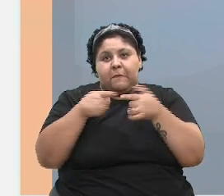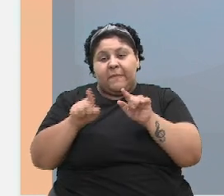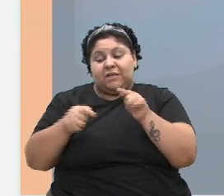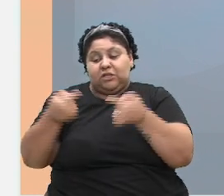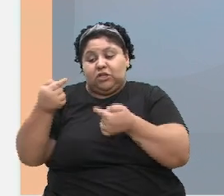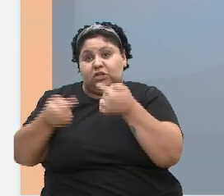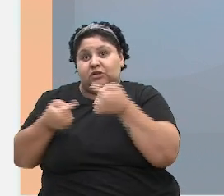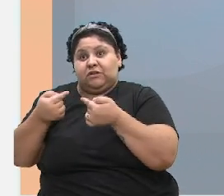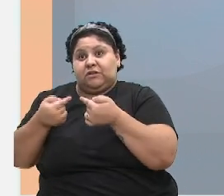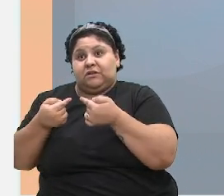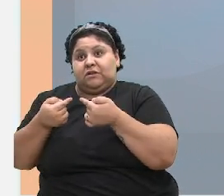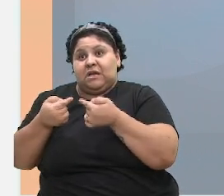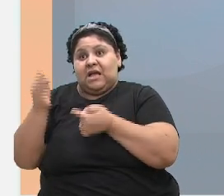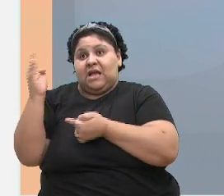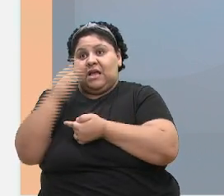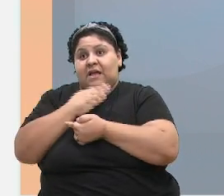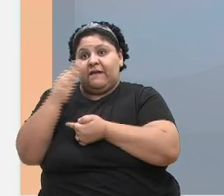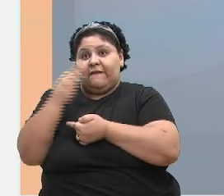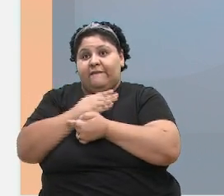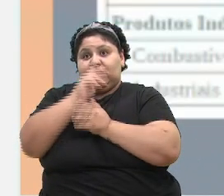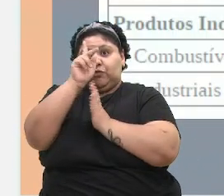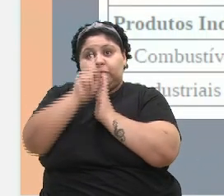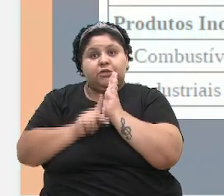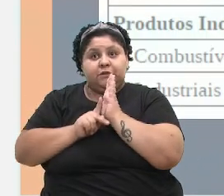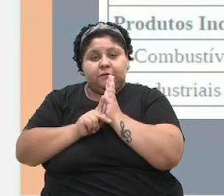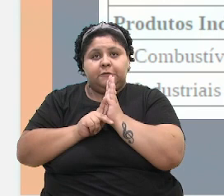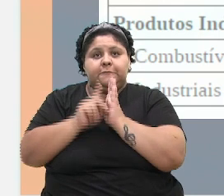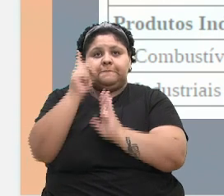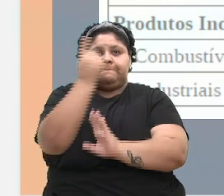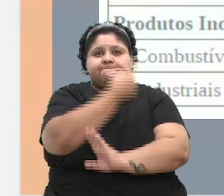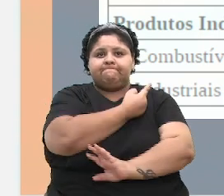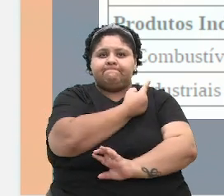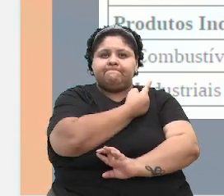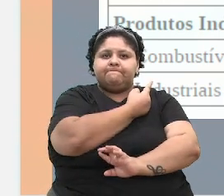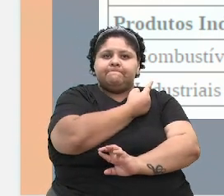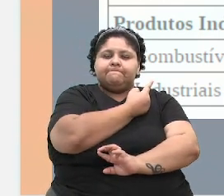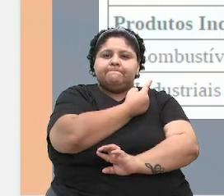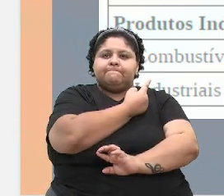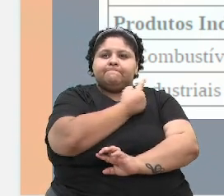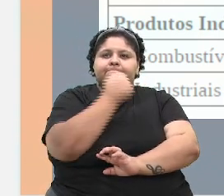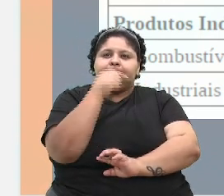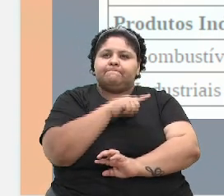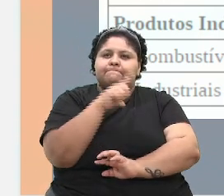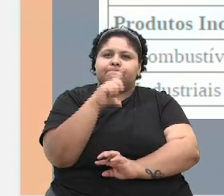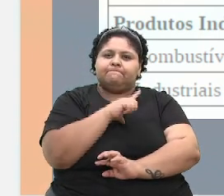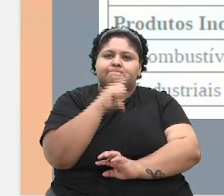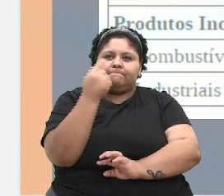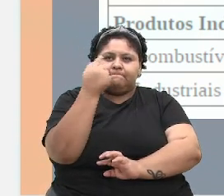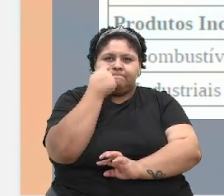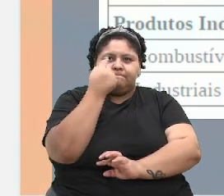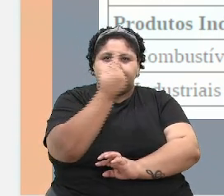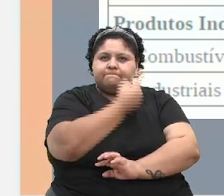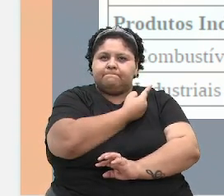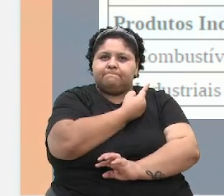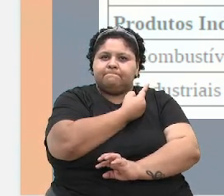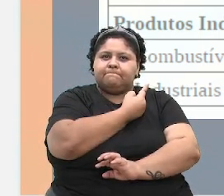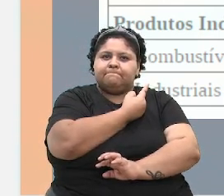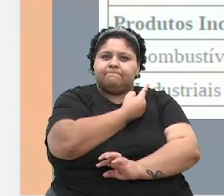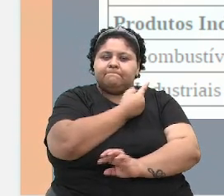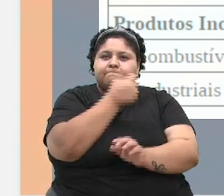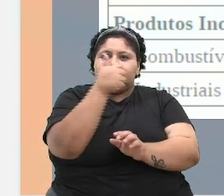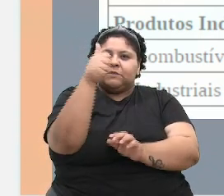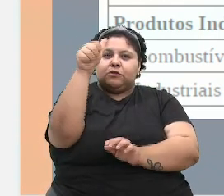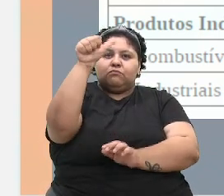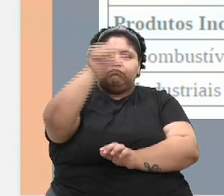discutir é a aceleração desses projetos. Aqui nós temos, vejam, senhores, a queda